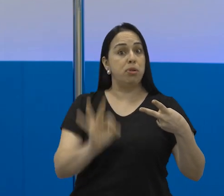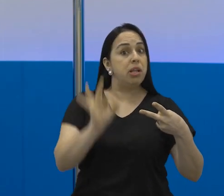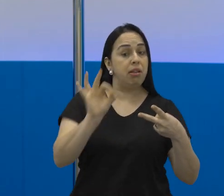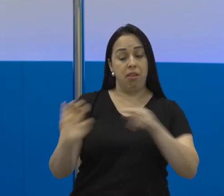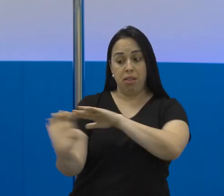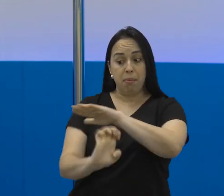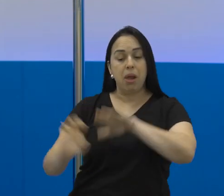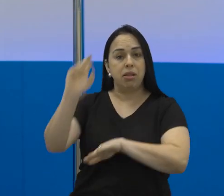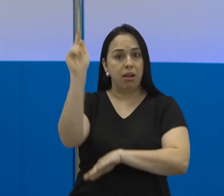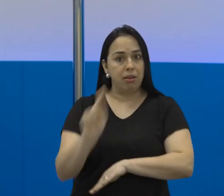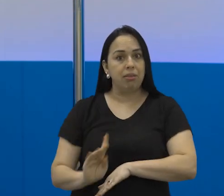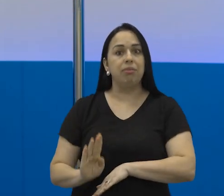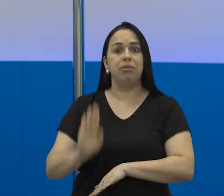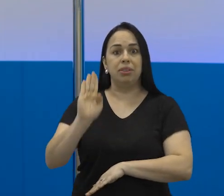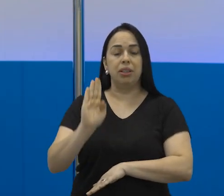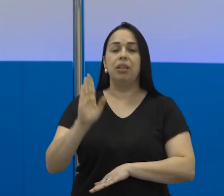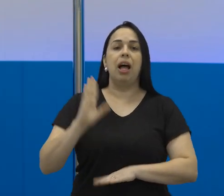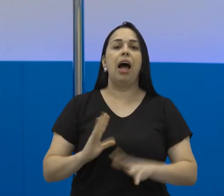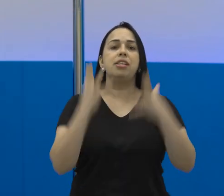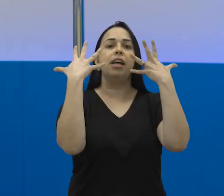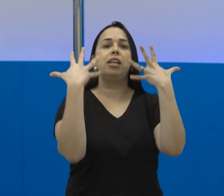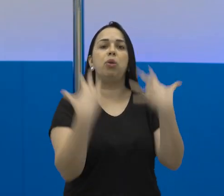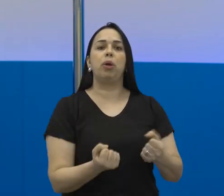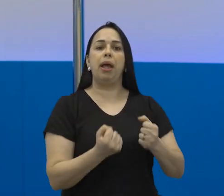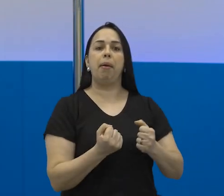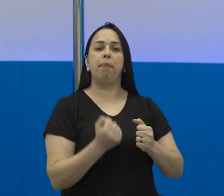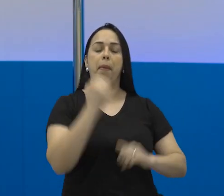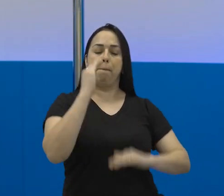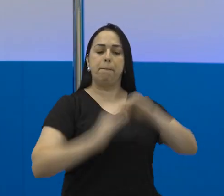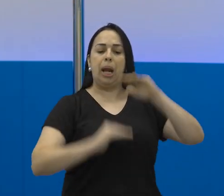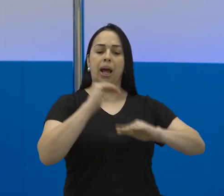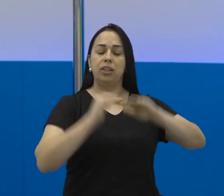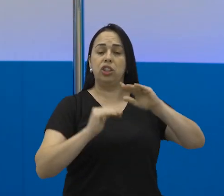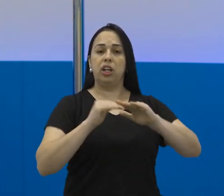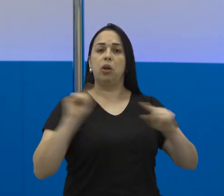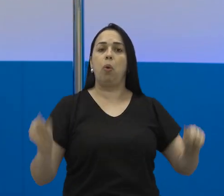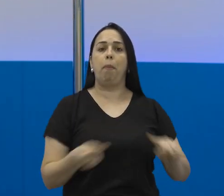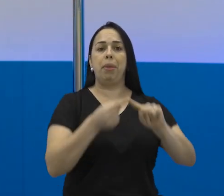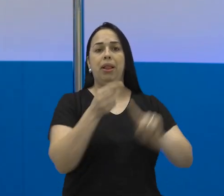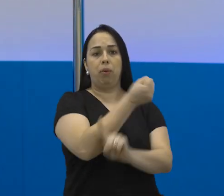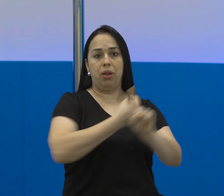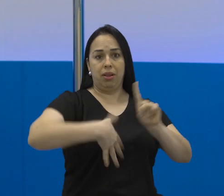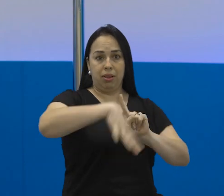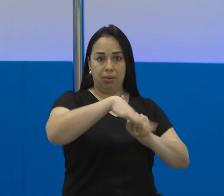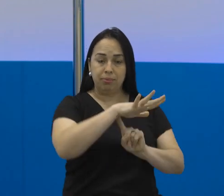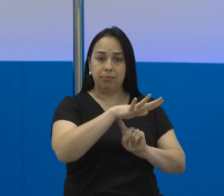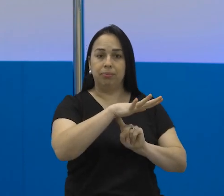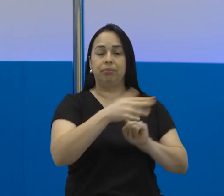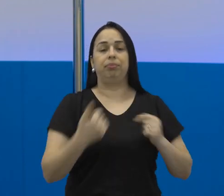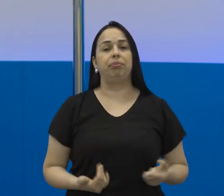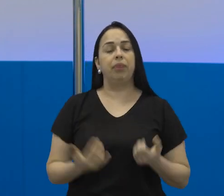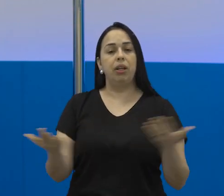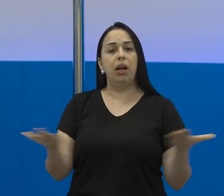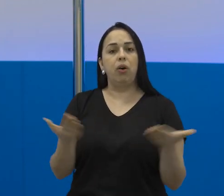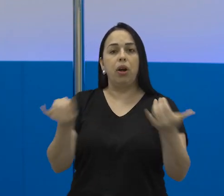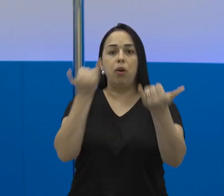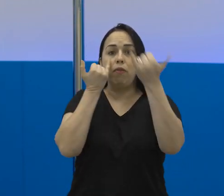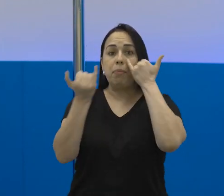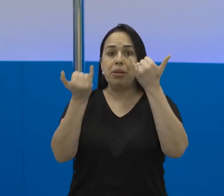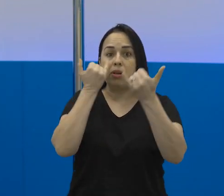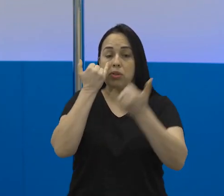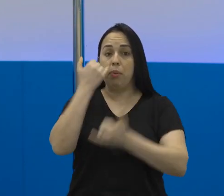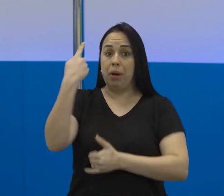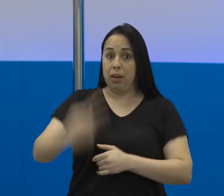que 90% das empresas brasileiras adotaram algum tipo de prática ambiental. E a gente começa